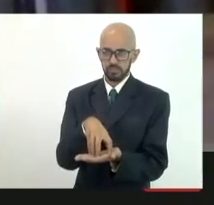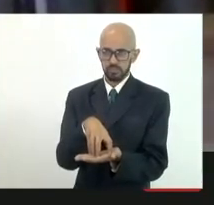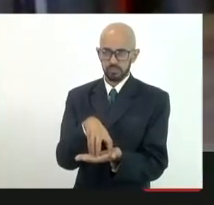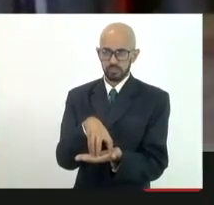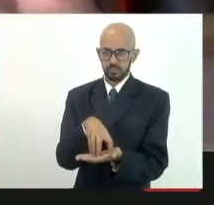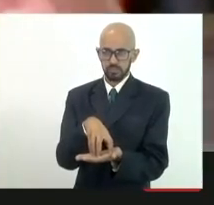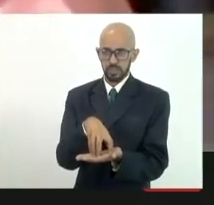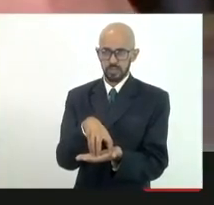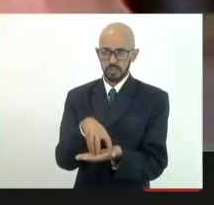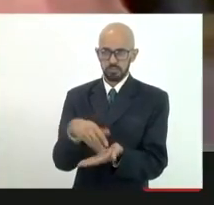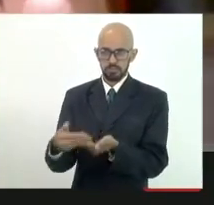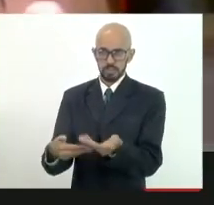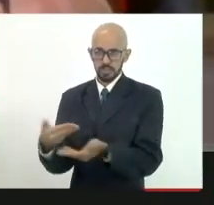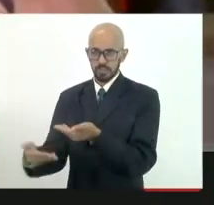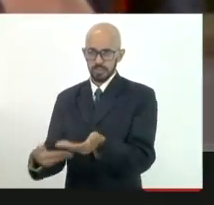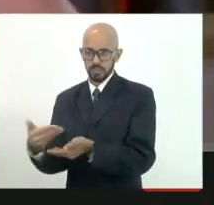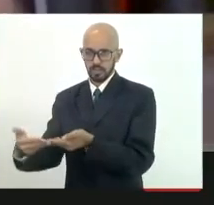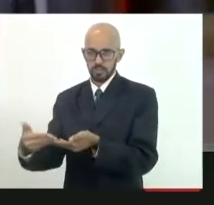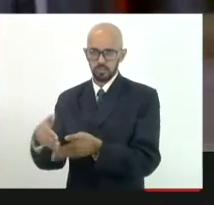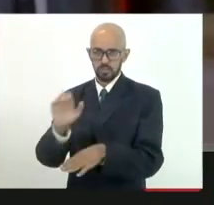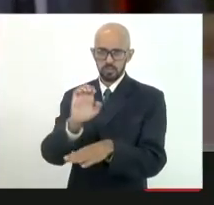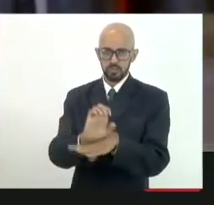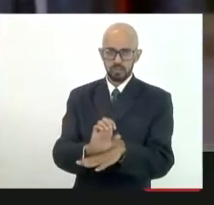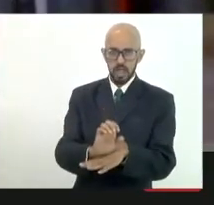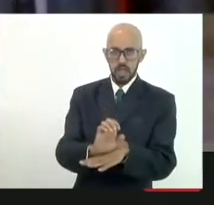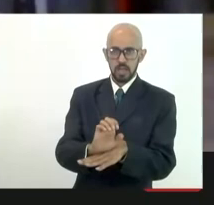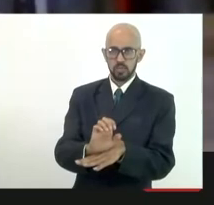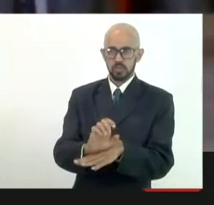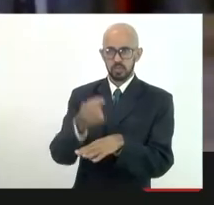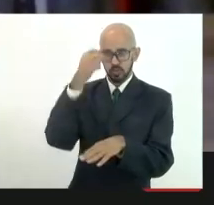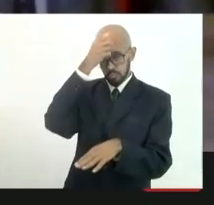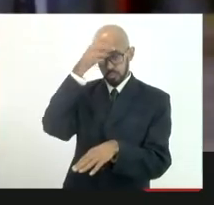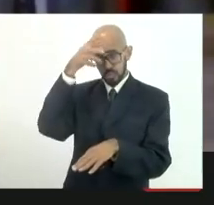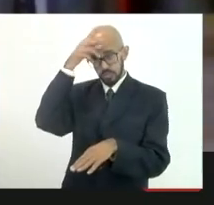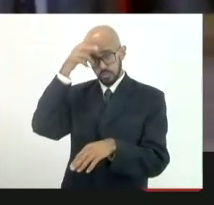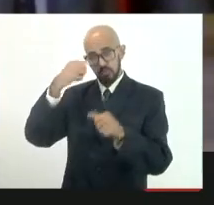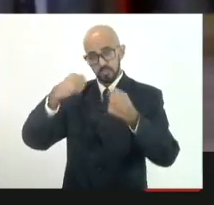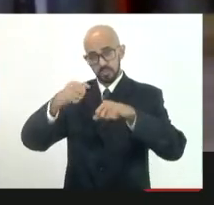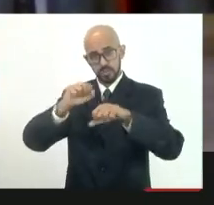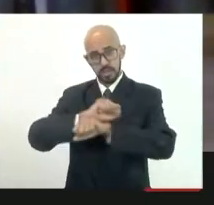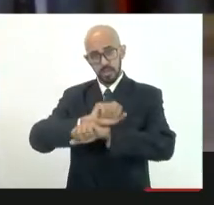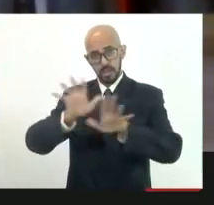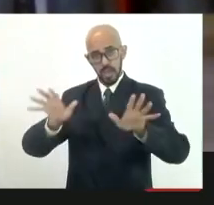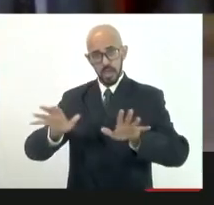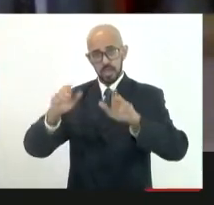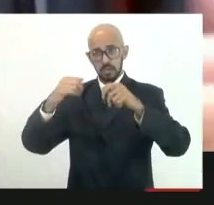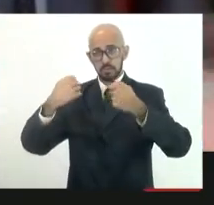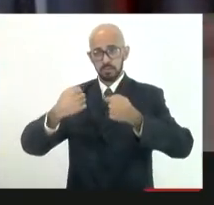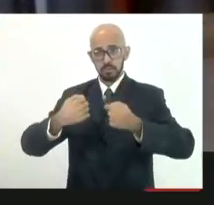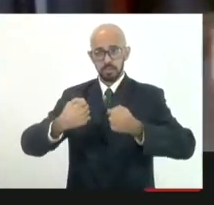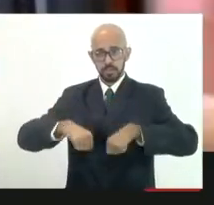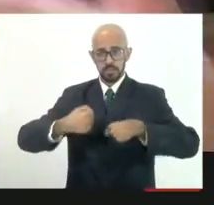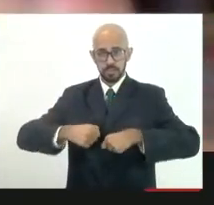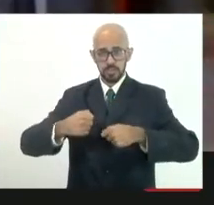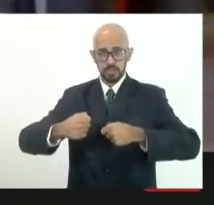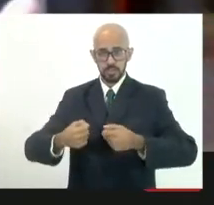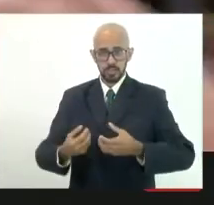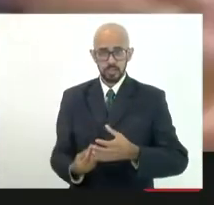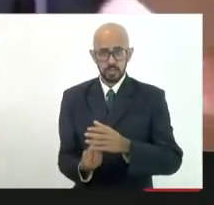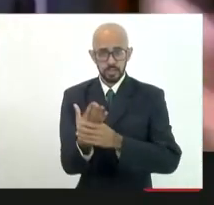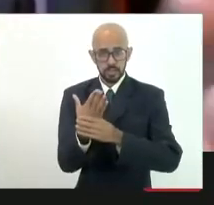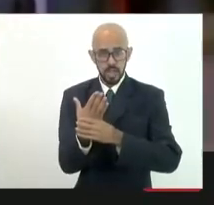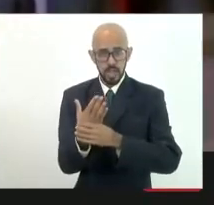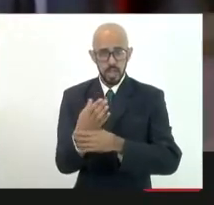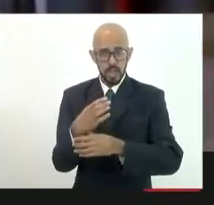Essas parcerias do Estado com o município precisam estar mais claras, precisa haver a destinação de recursos